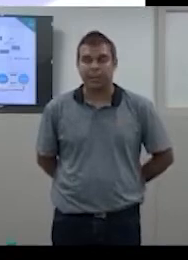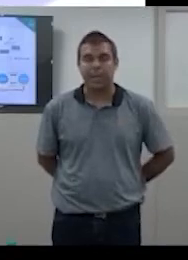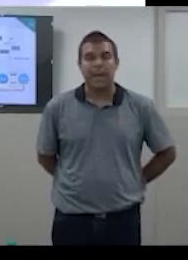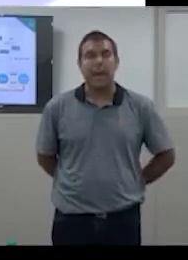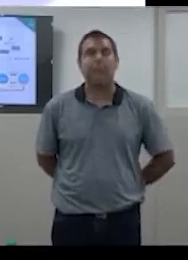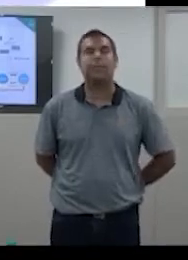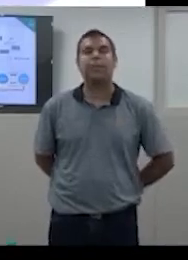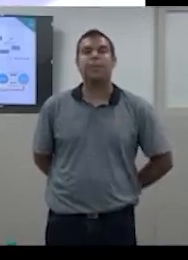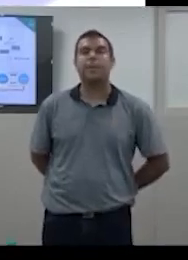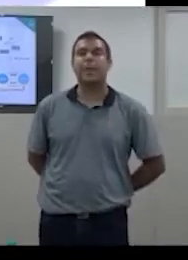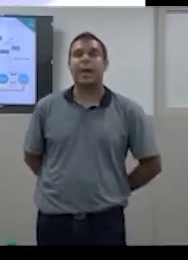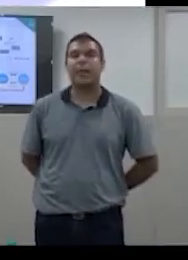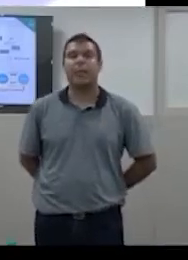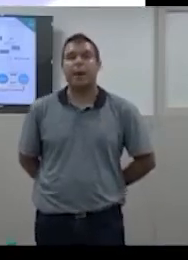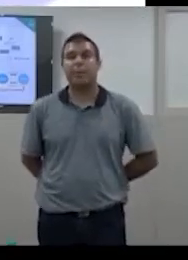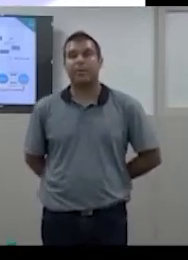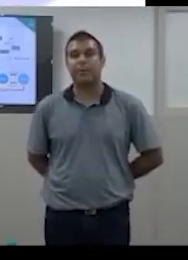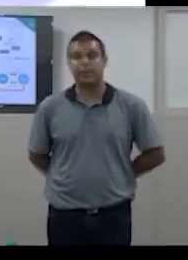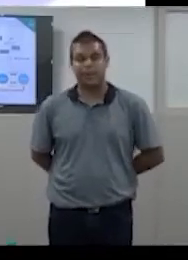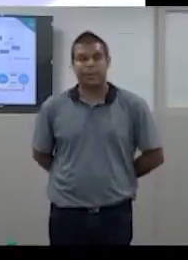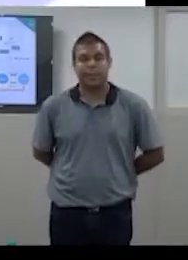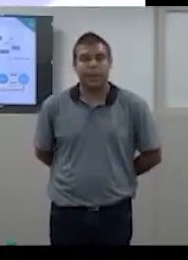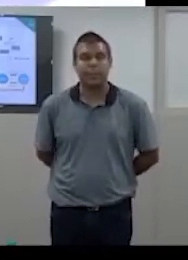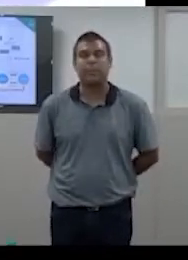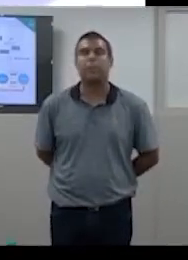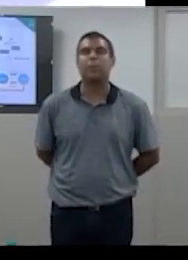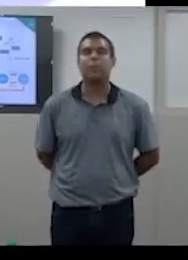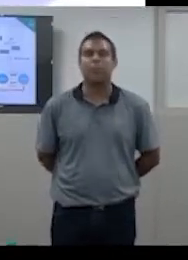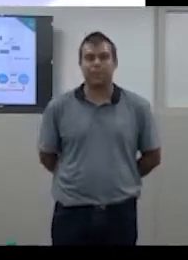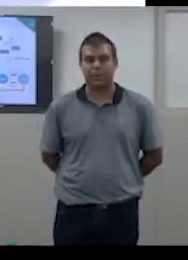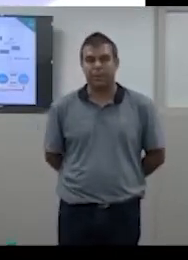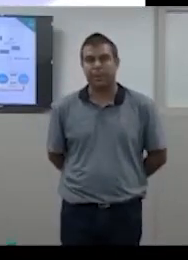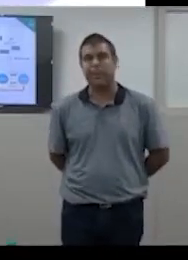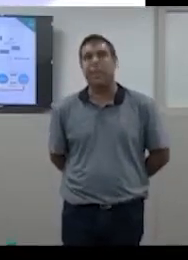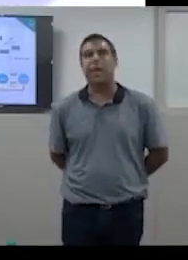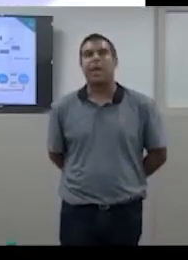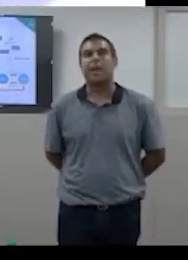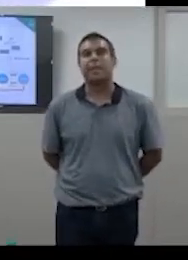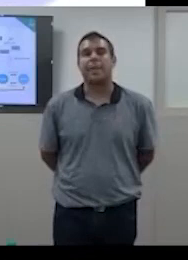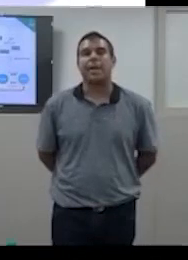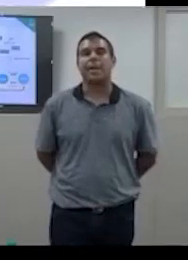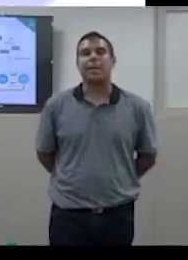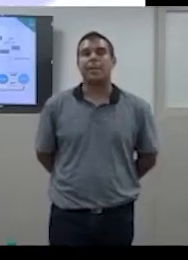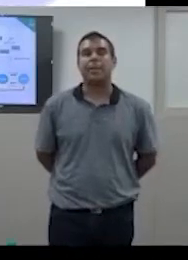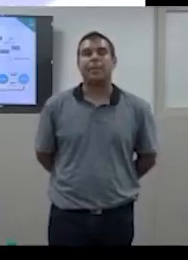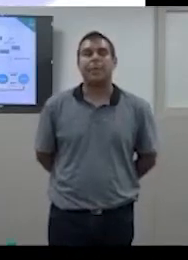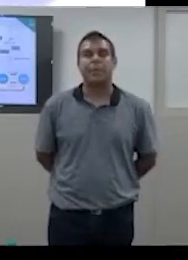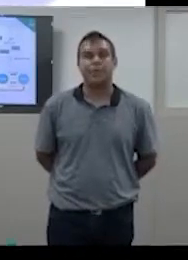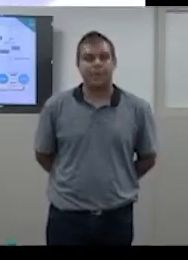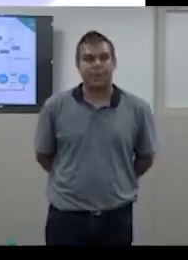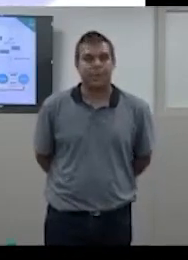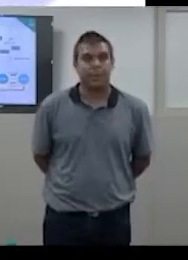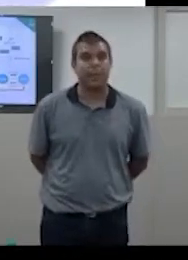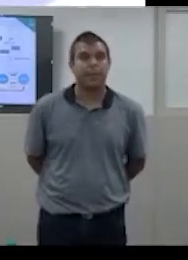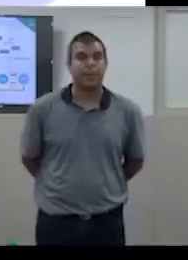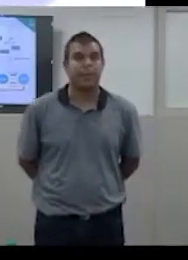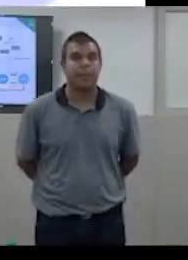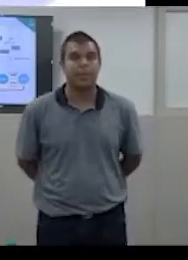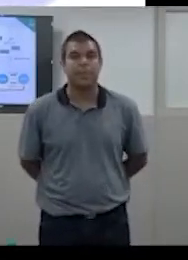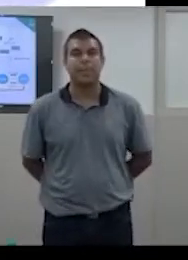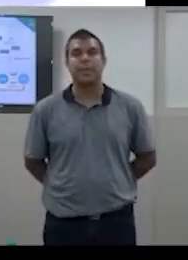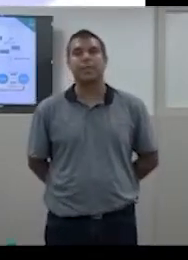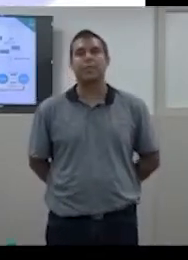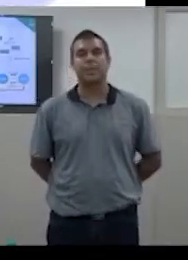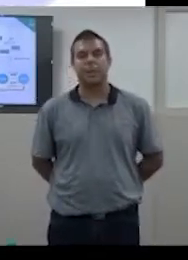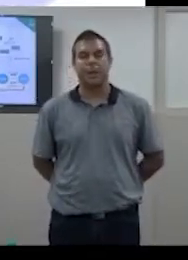estado gasoso. Ah, professor, mas a água faz sublimação? Faz, mas em condições muito específicas. Assim, principalmente fora do planeta você consegue ver